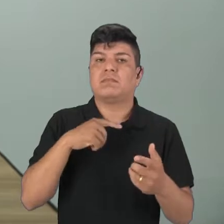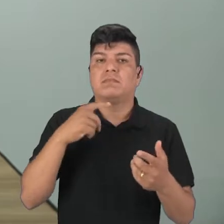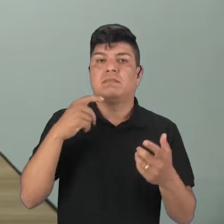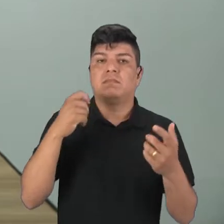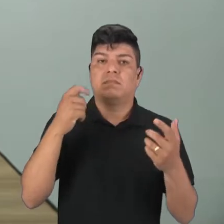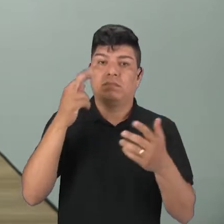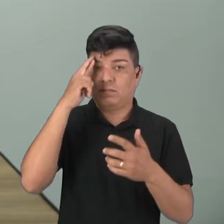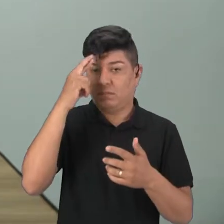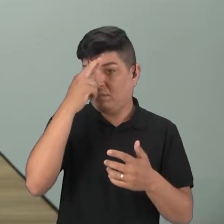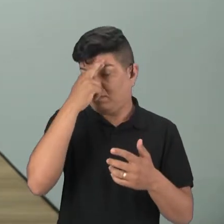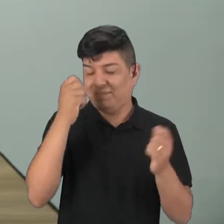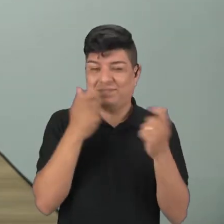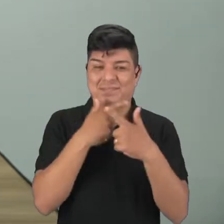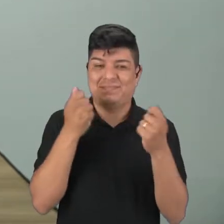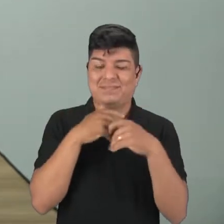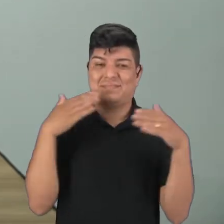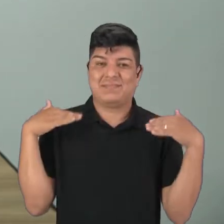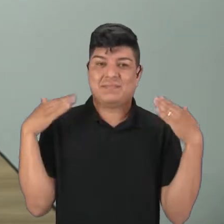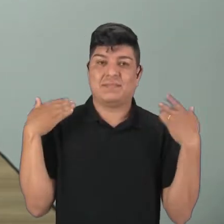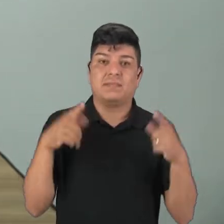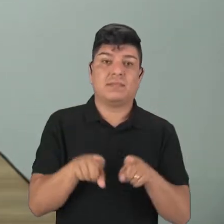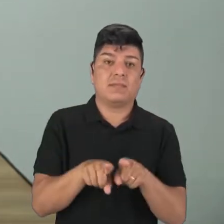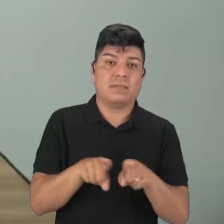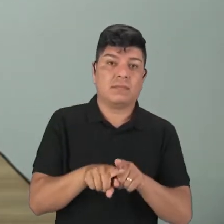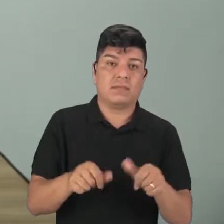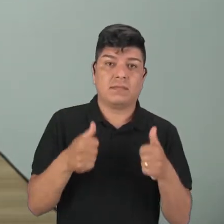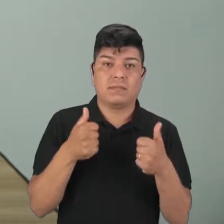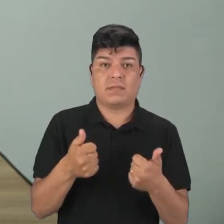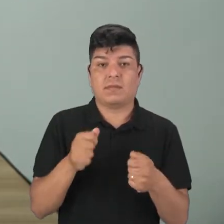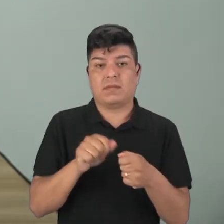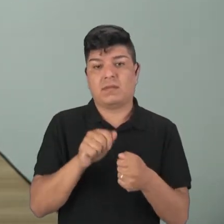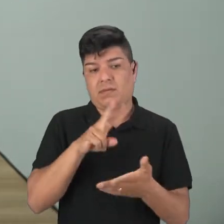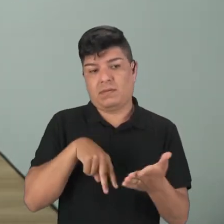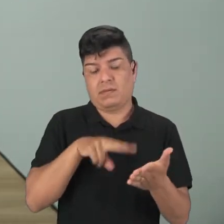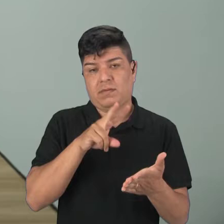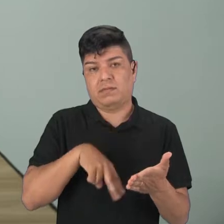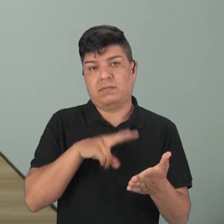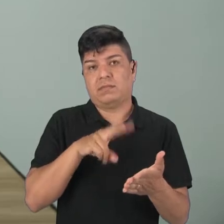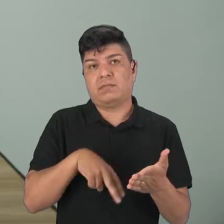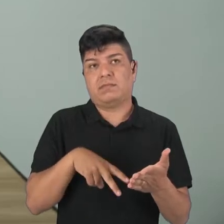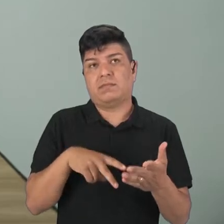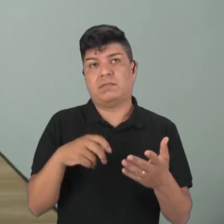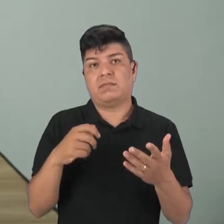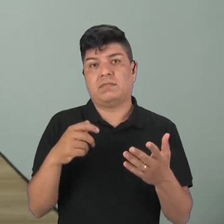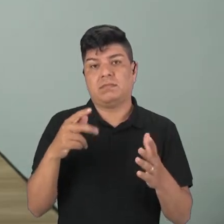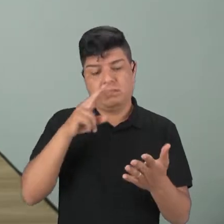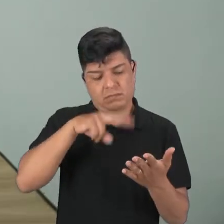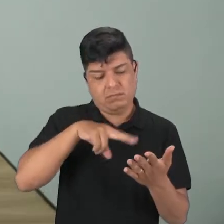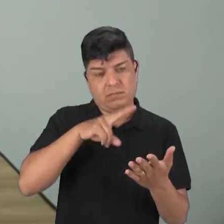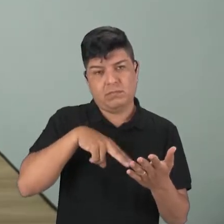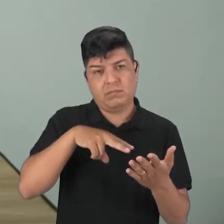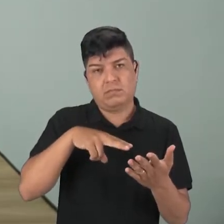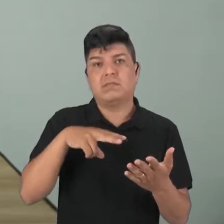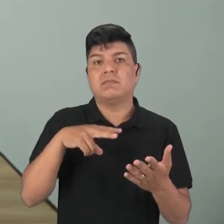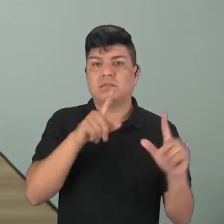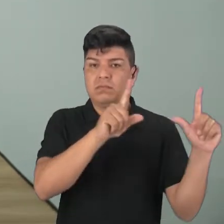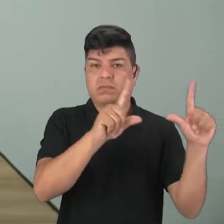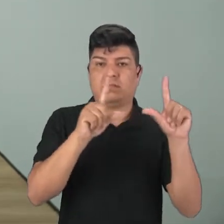e alegres, certo? E aí, nós fizemos a leitura de uma história em